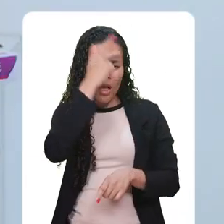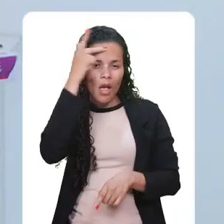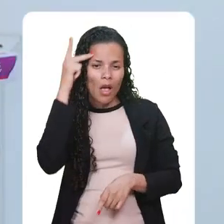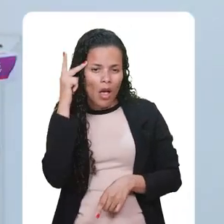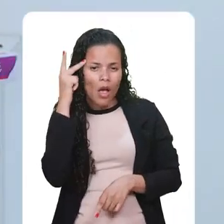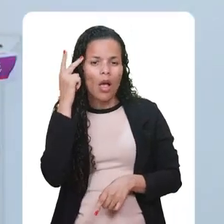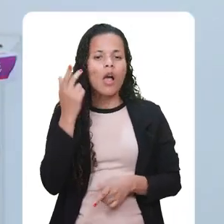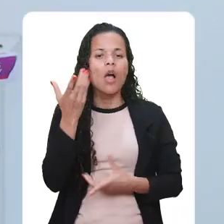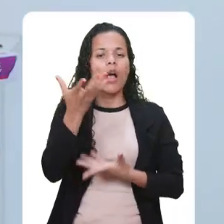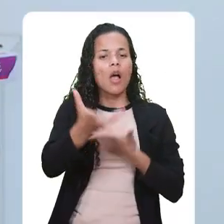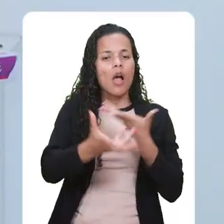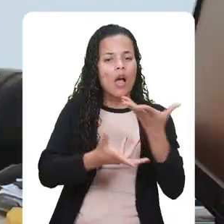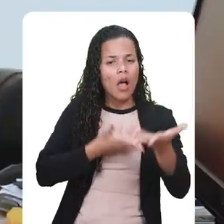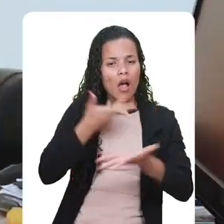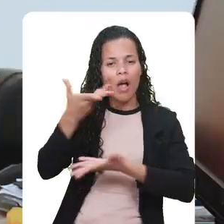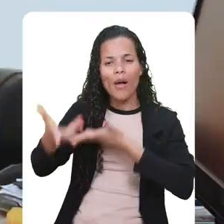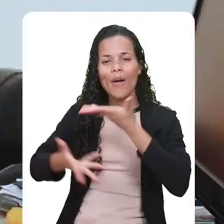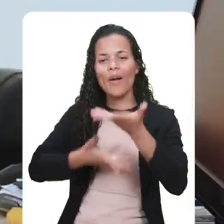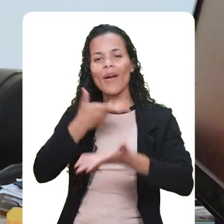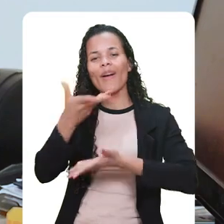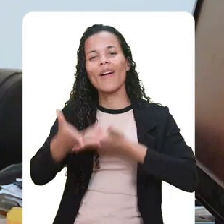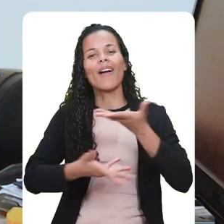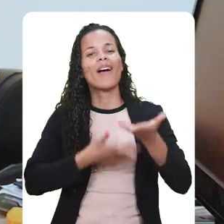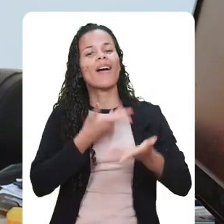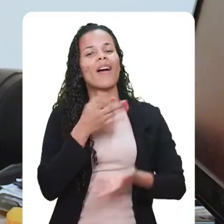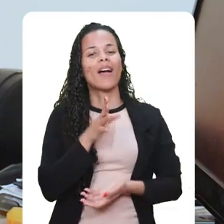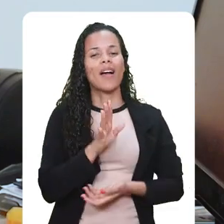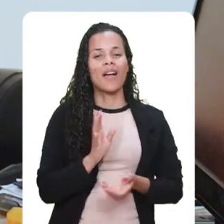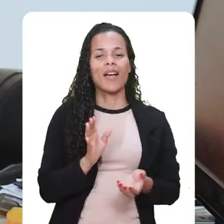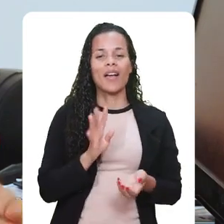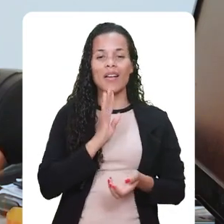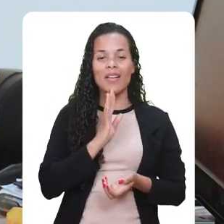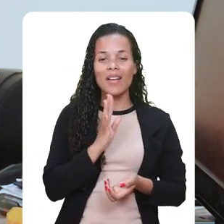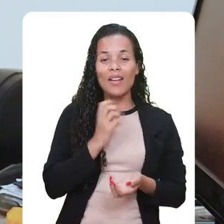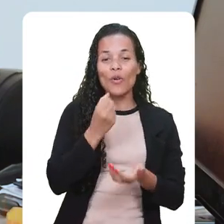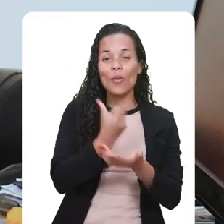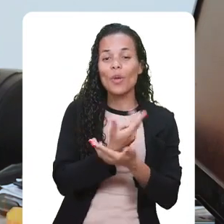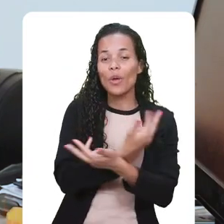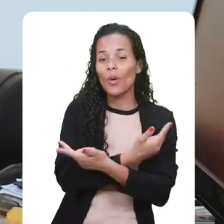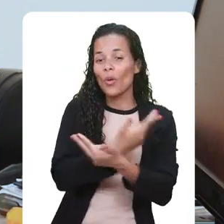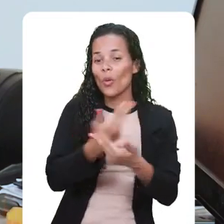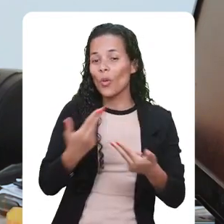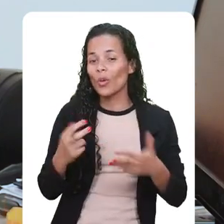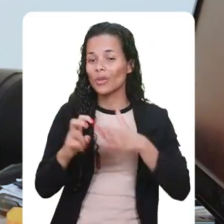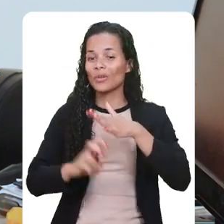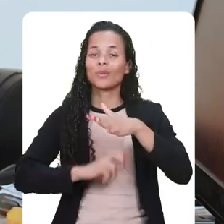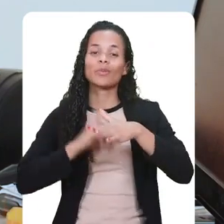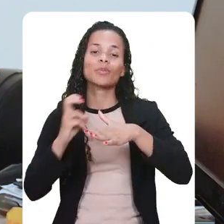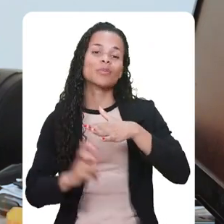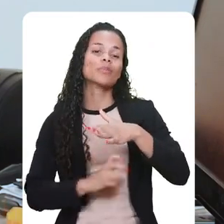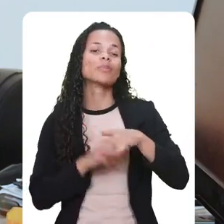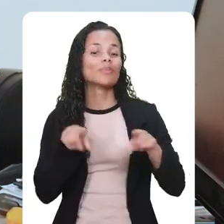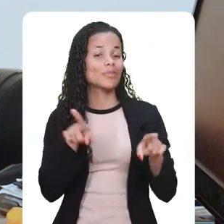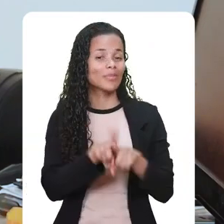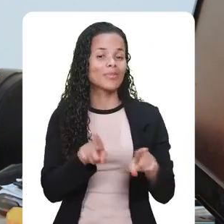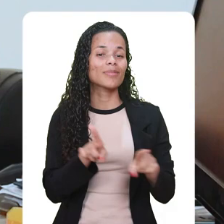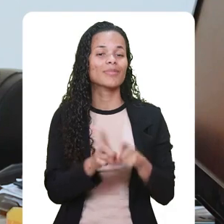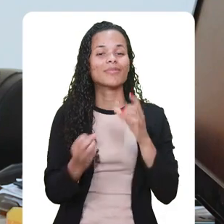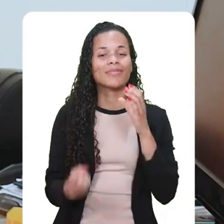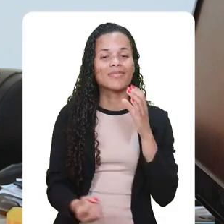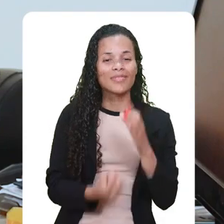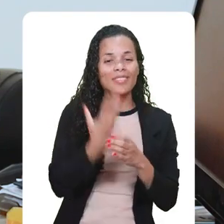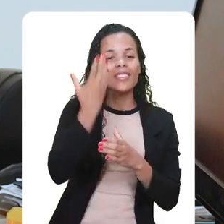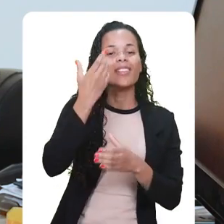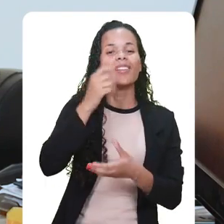a gente vai ter essas pessoas adquirindo, né? O grupo vai adquirir recursos para compra de material no comércio, vai